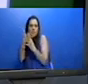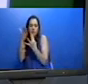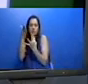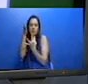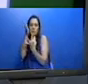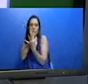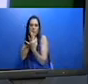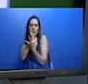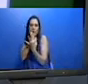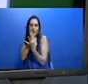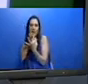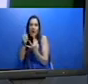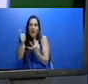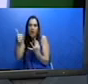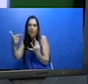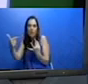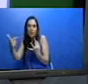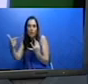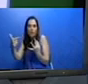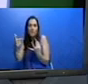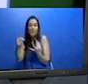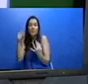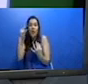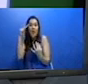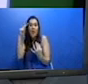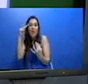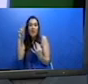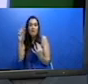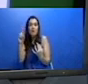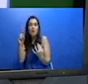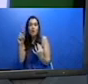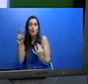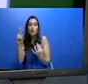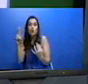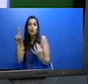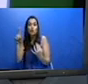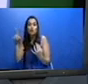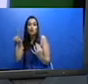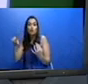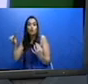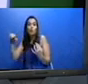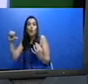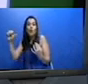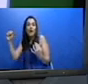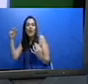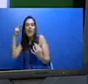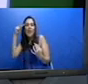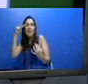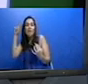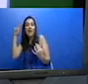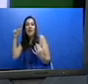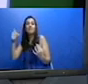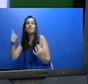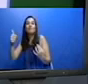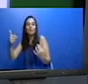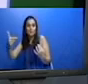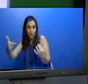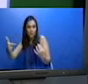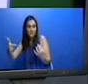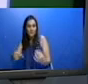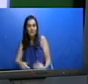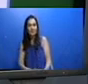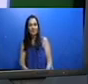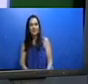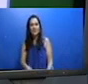nome, dúzia, já lembra um numeral, né? O 12. Então, não é tão difícil assim. 3. Você